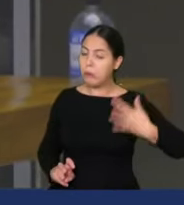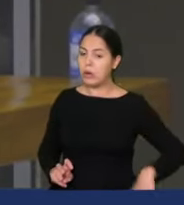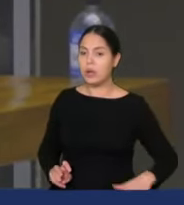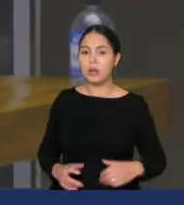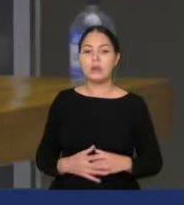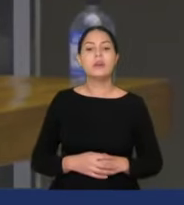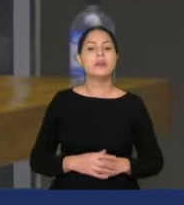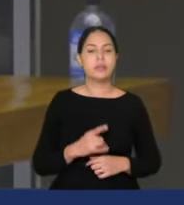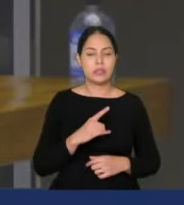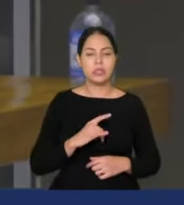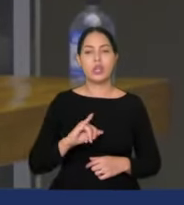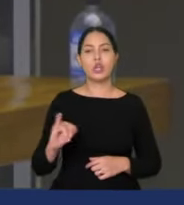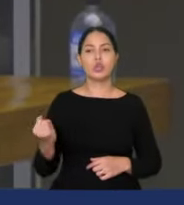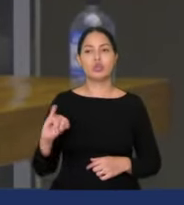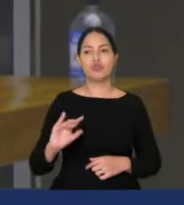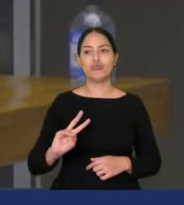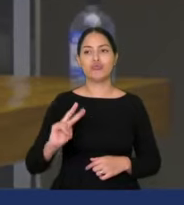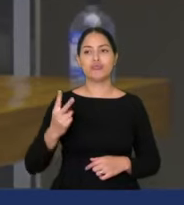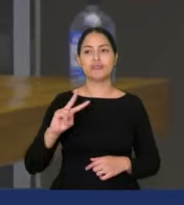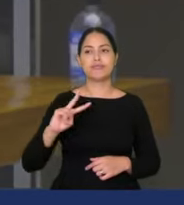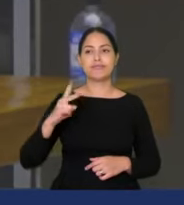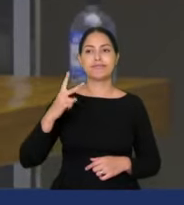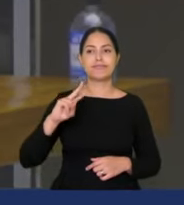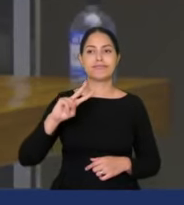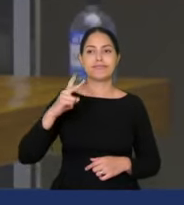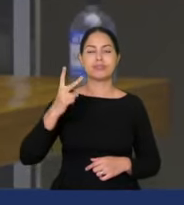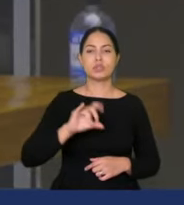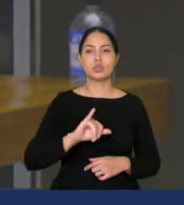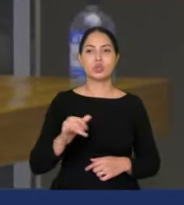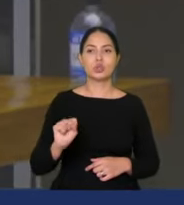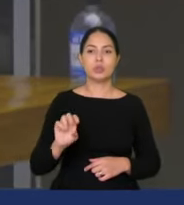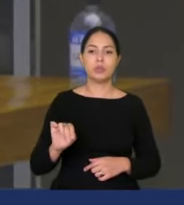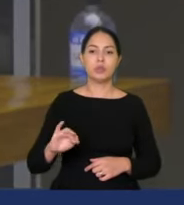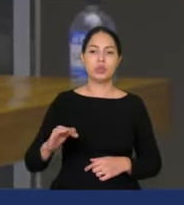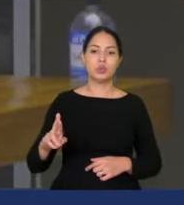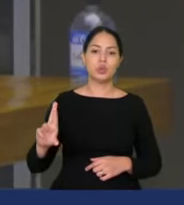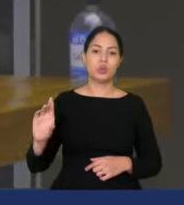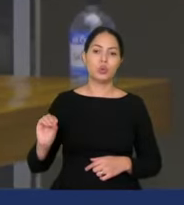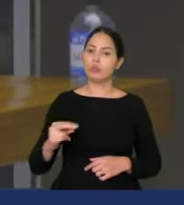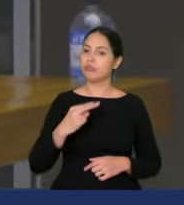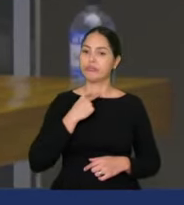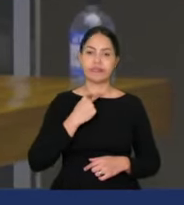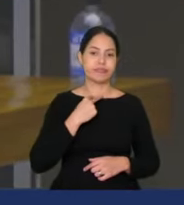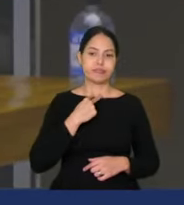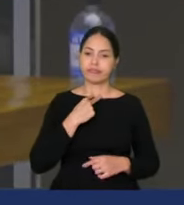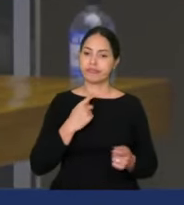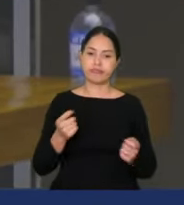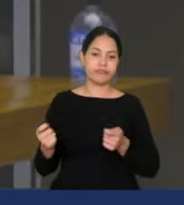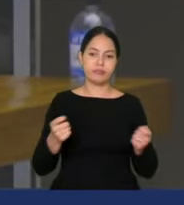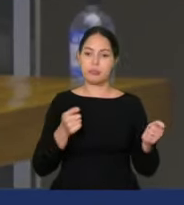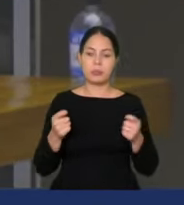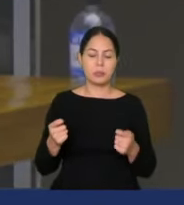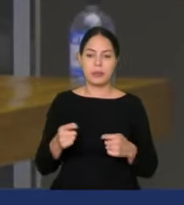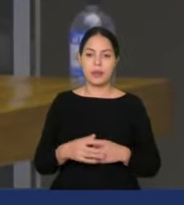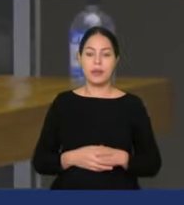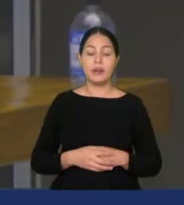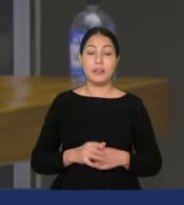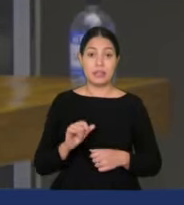subjuro, não serve para controlar esse tipo de inflação. Cada aumento na Selic,